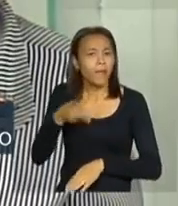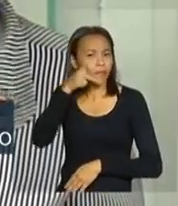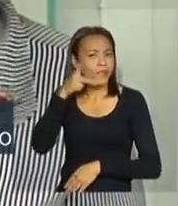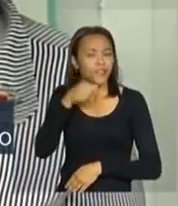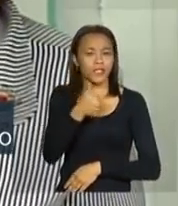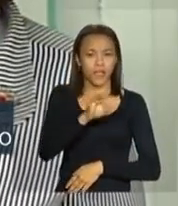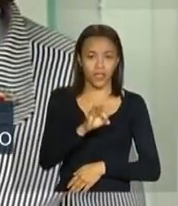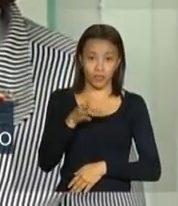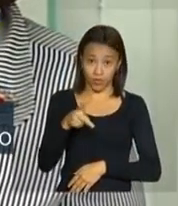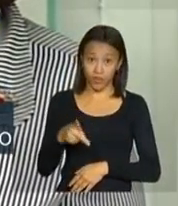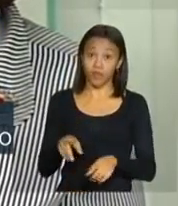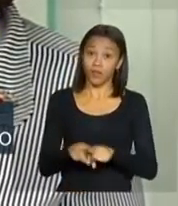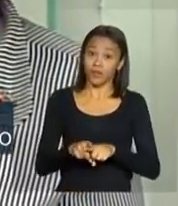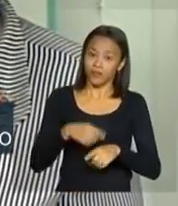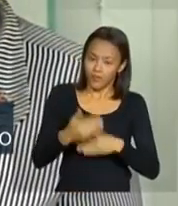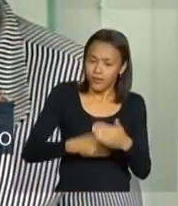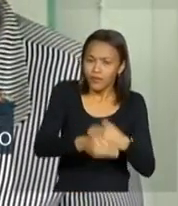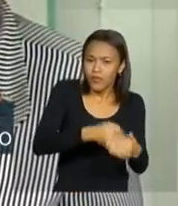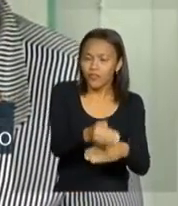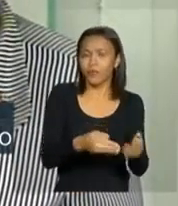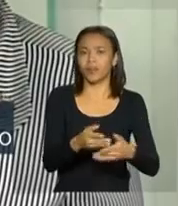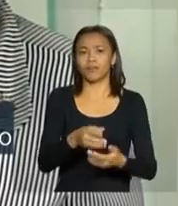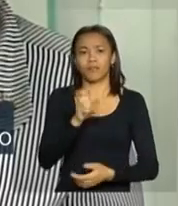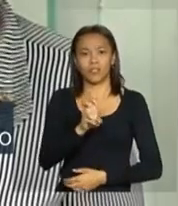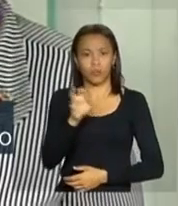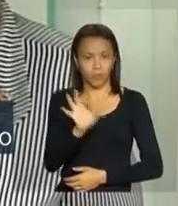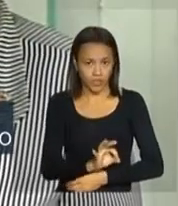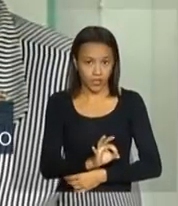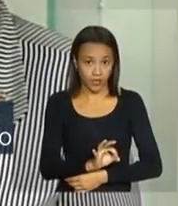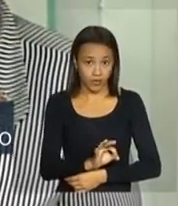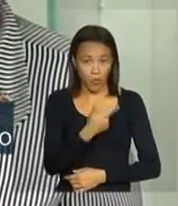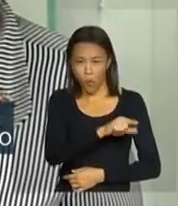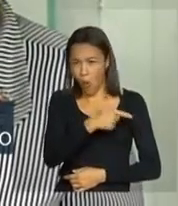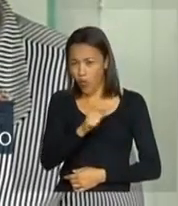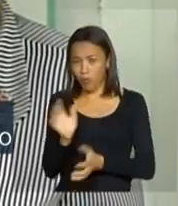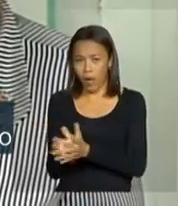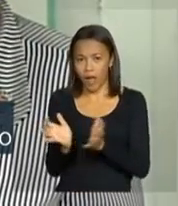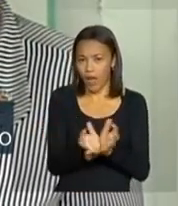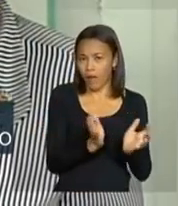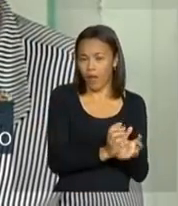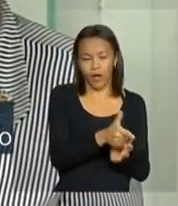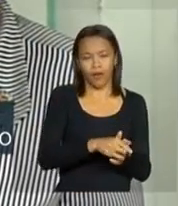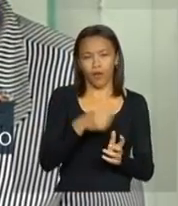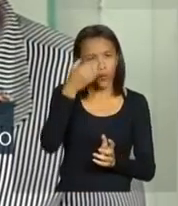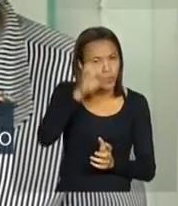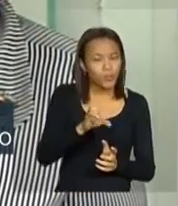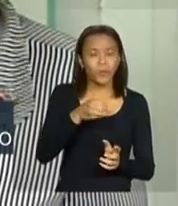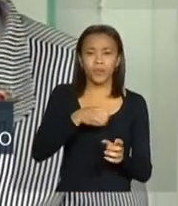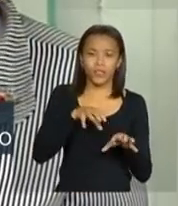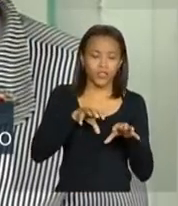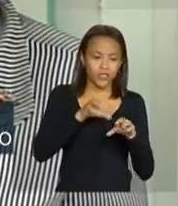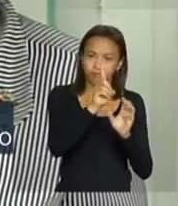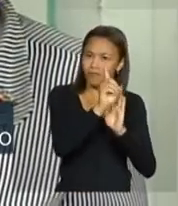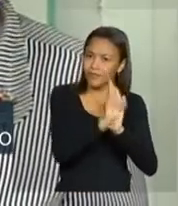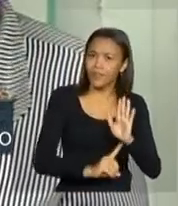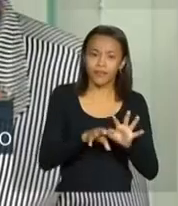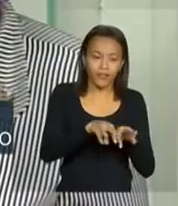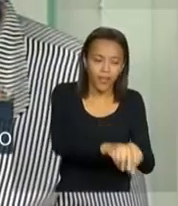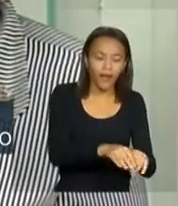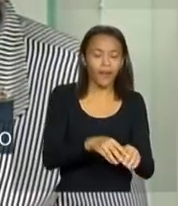10%. Desenvolvimento sustentável, 5%. Outros, como direito à terra, cultura, racismo, jovens